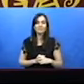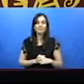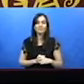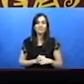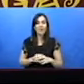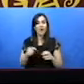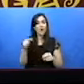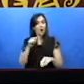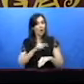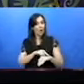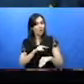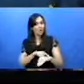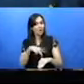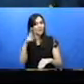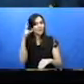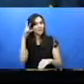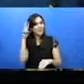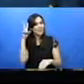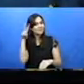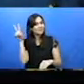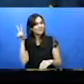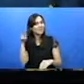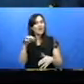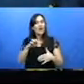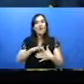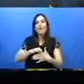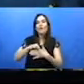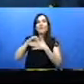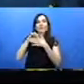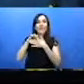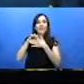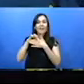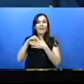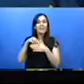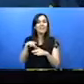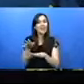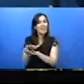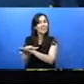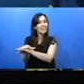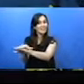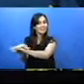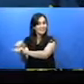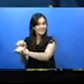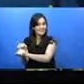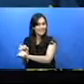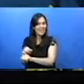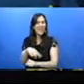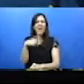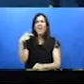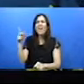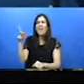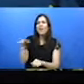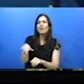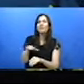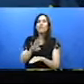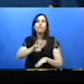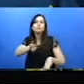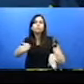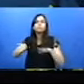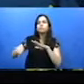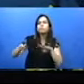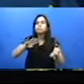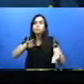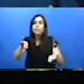Hora de recordar o cordel das tartarugas. E assim ela foi nadando atrás do